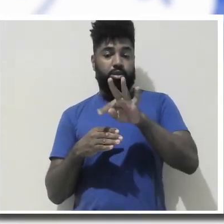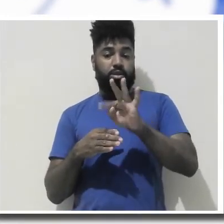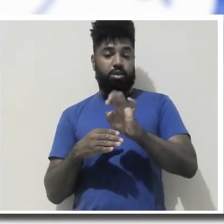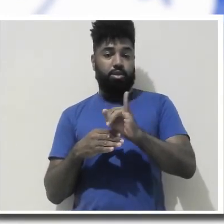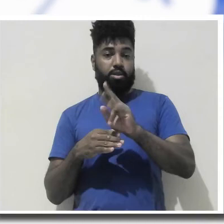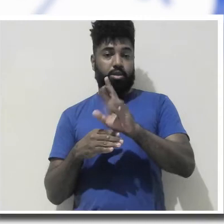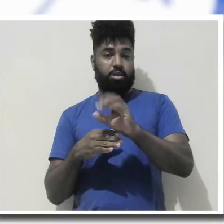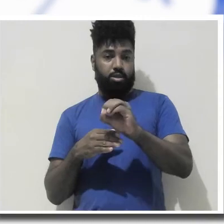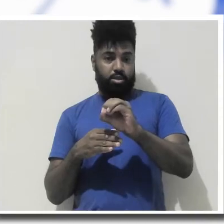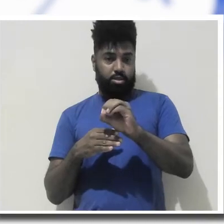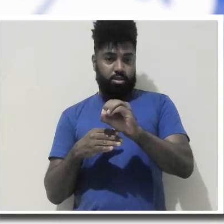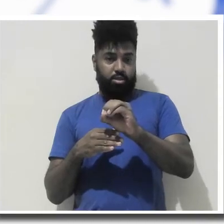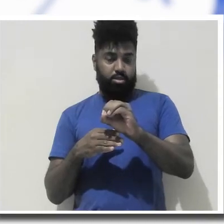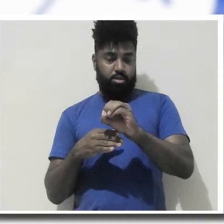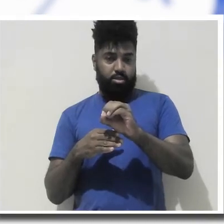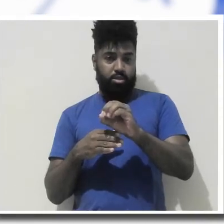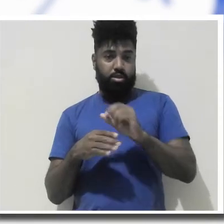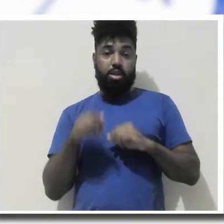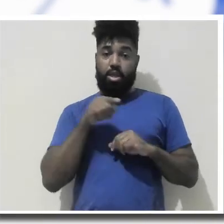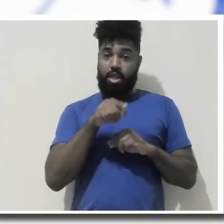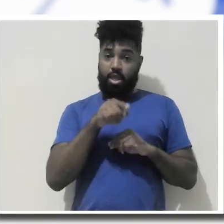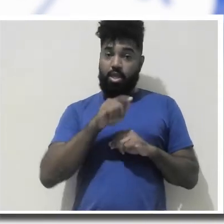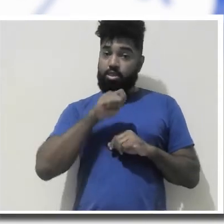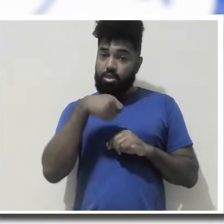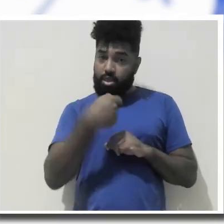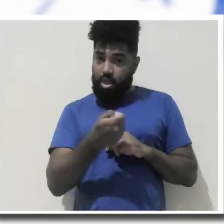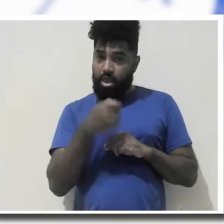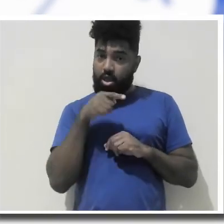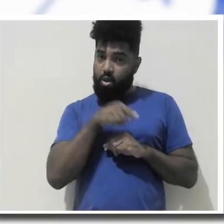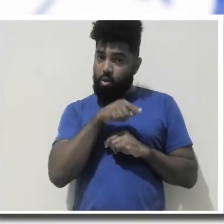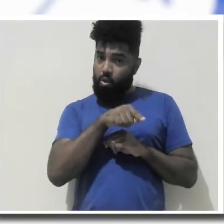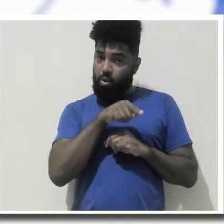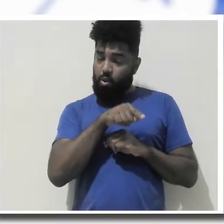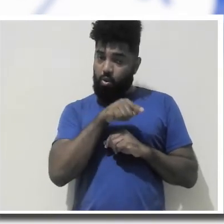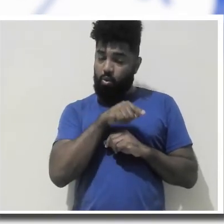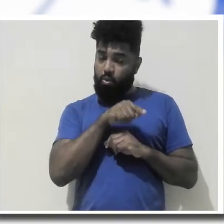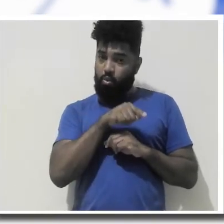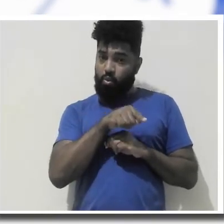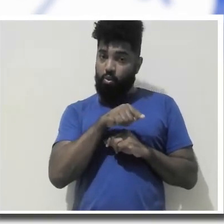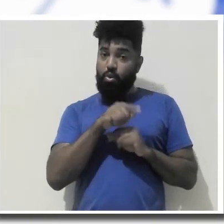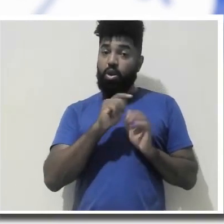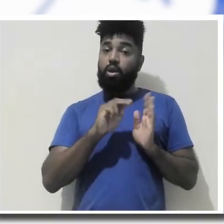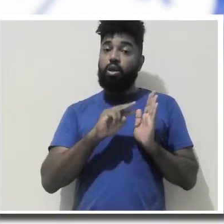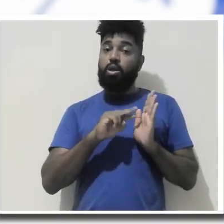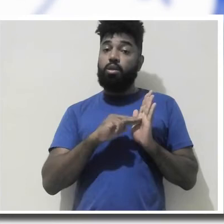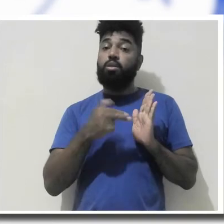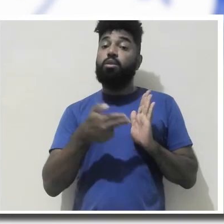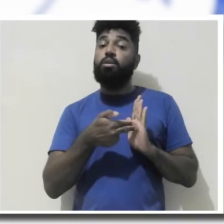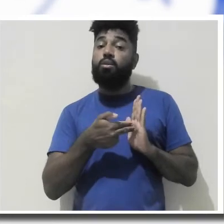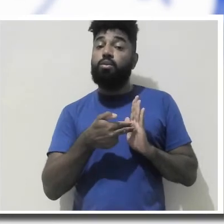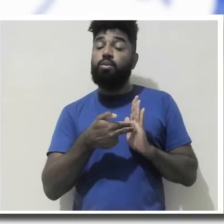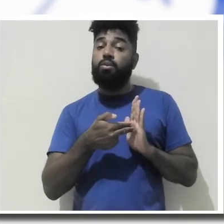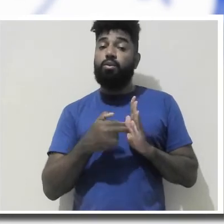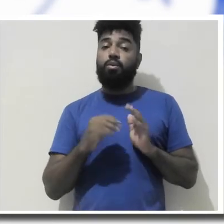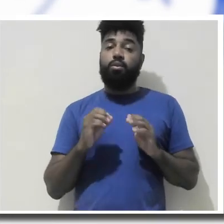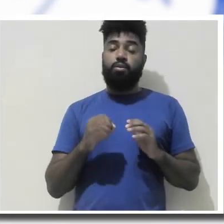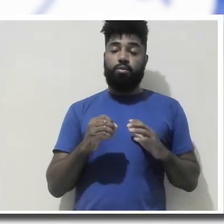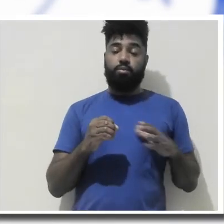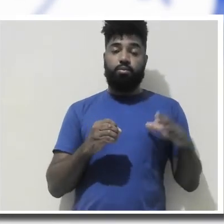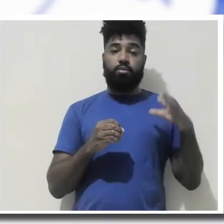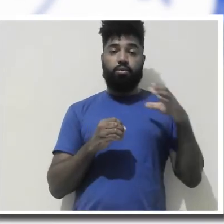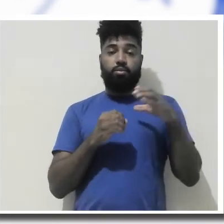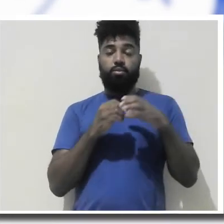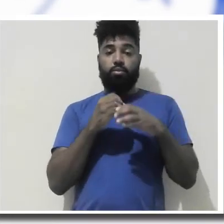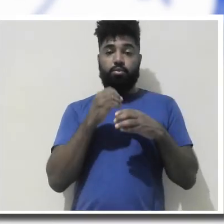inteiros. Então, esse símbolo aqui quer dizer que esse primeiro elemento está